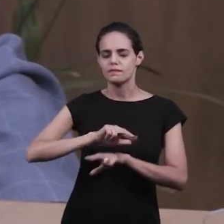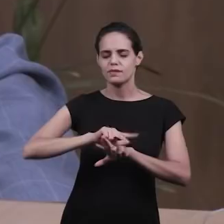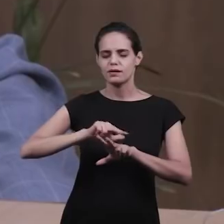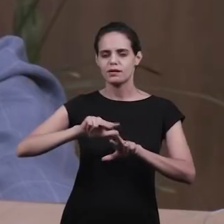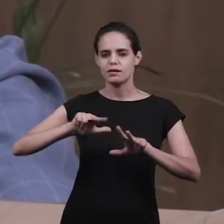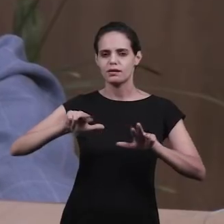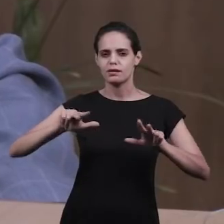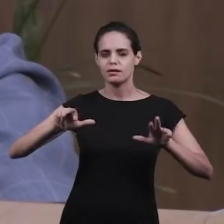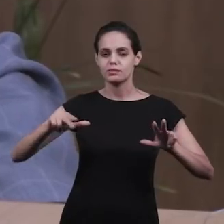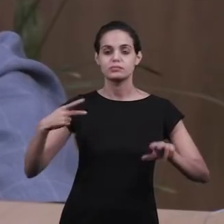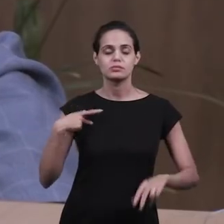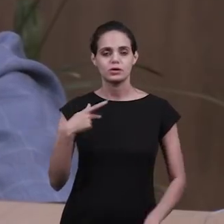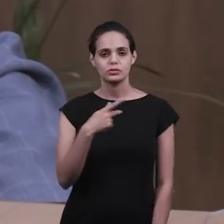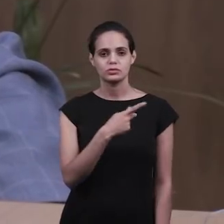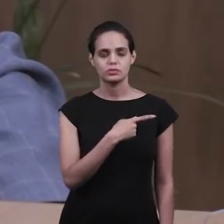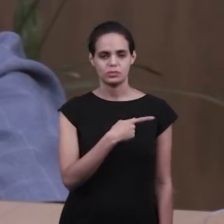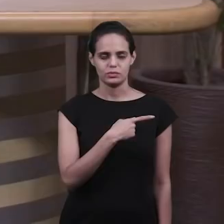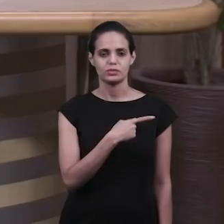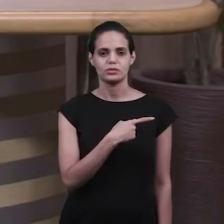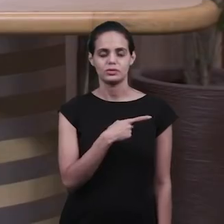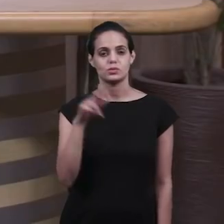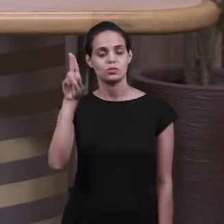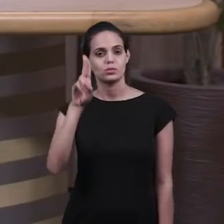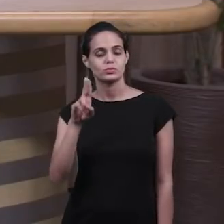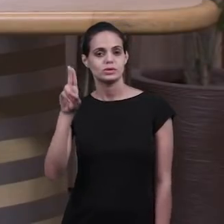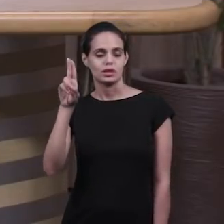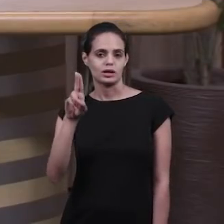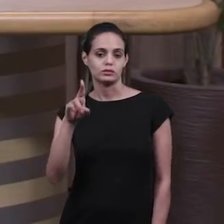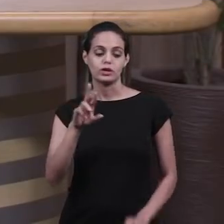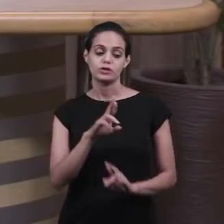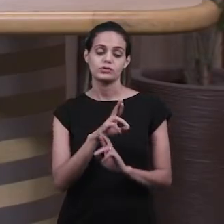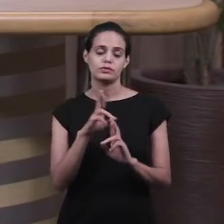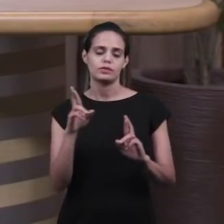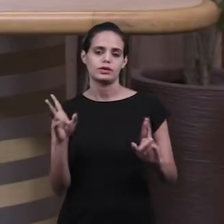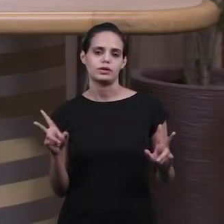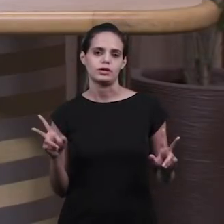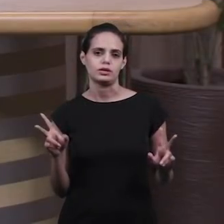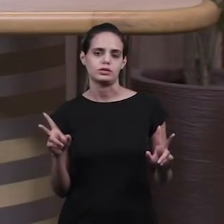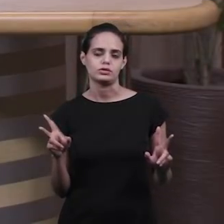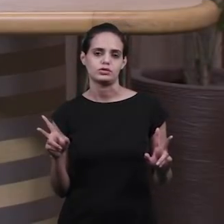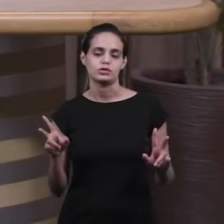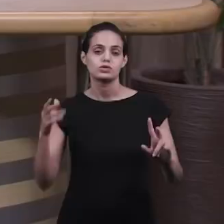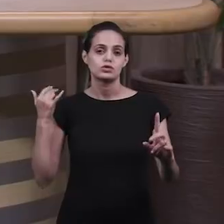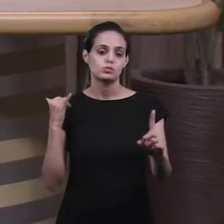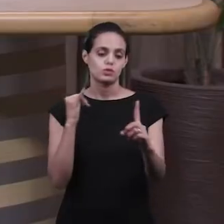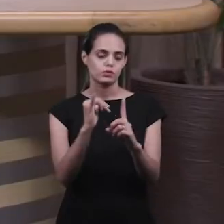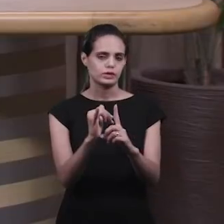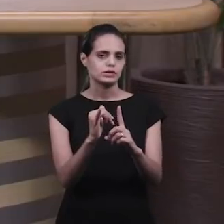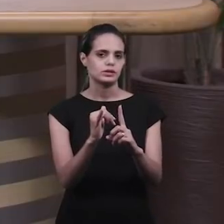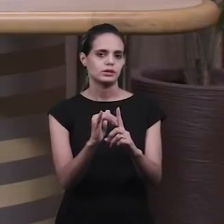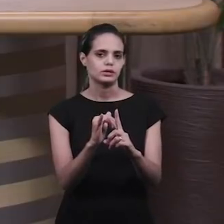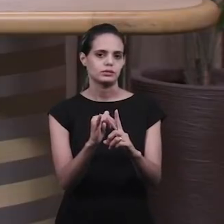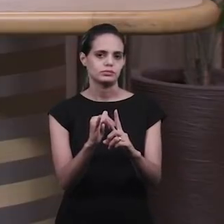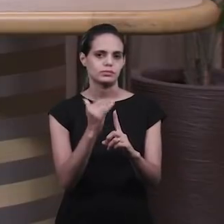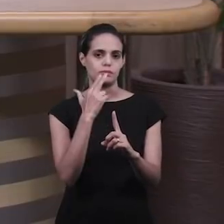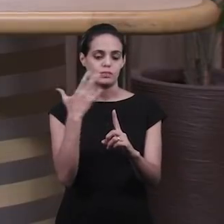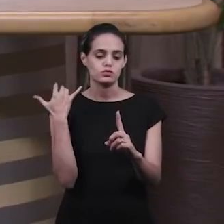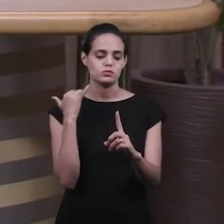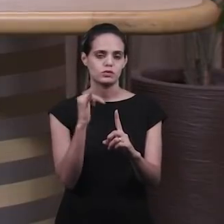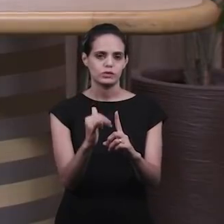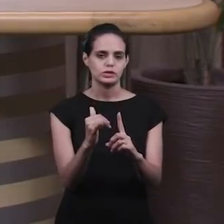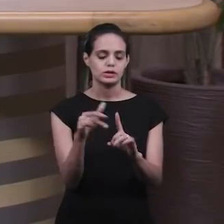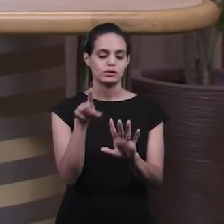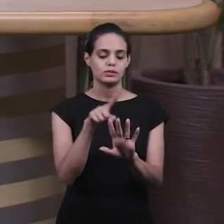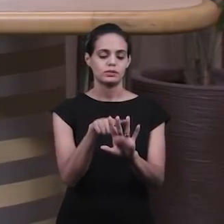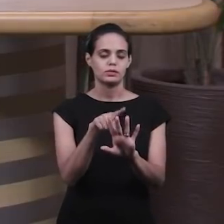que são muito usados em dons espirituais. É diferente do dom de profecia. De dentro da igreja. O profeta ali é aquele que fala da parte de